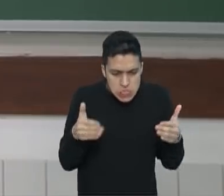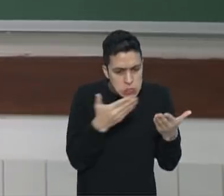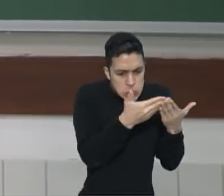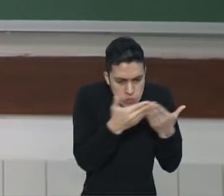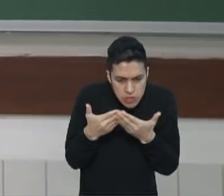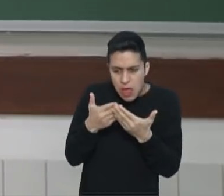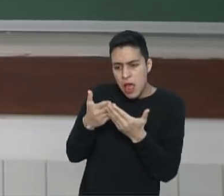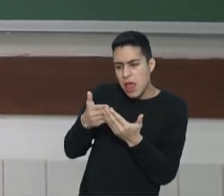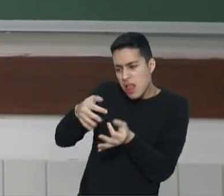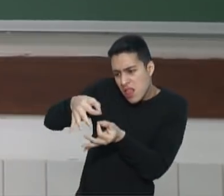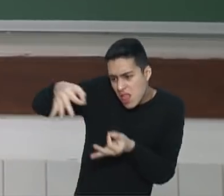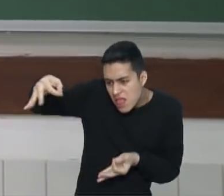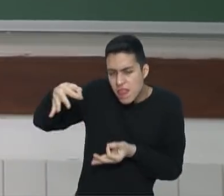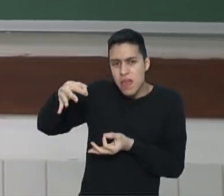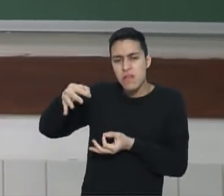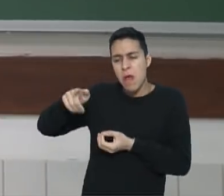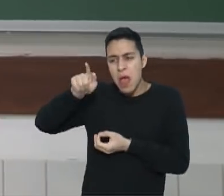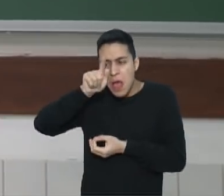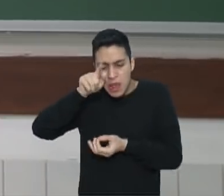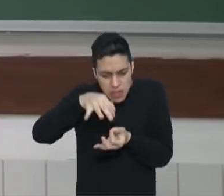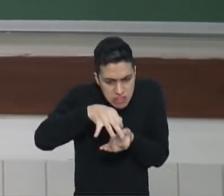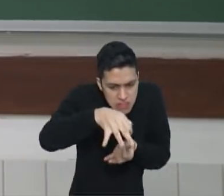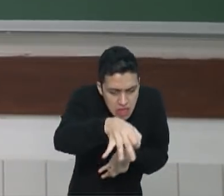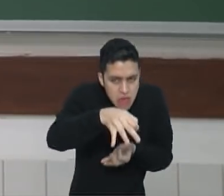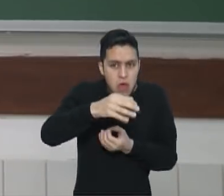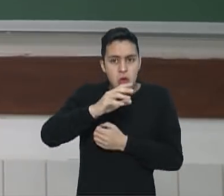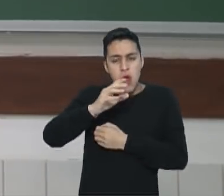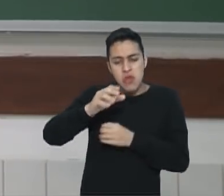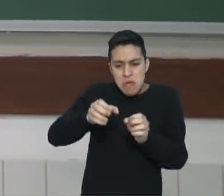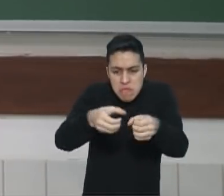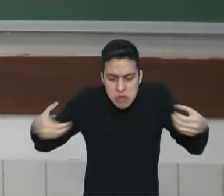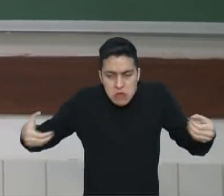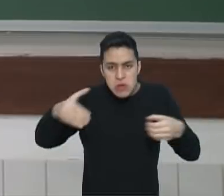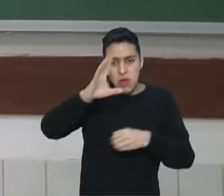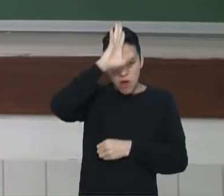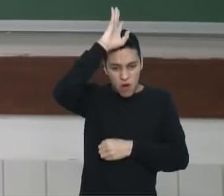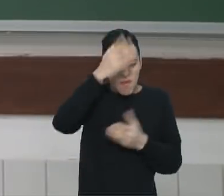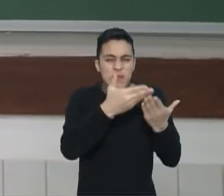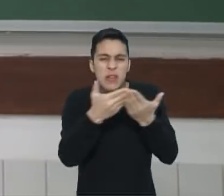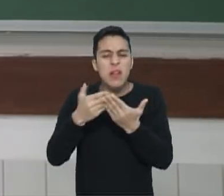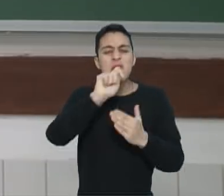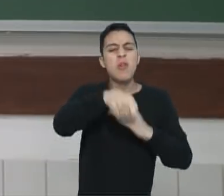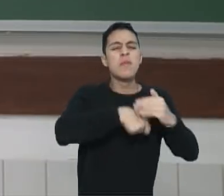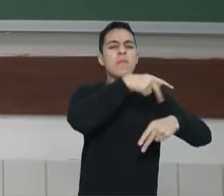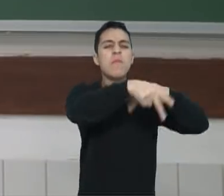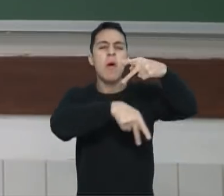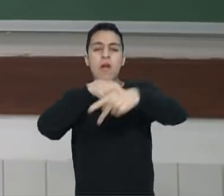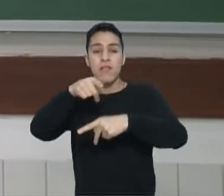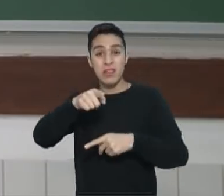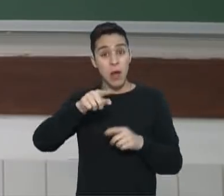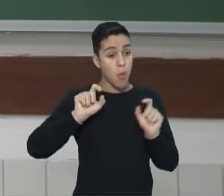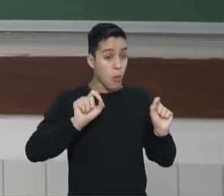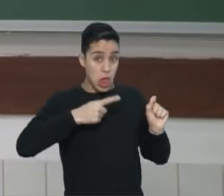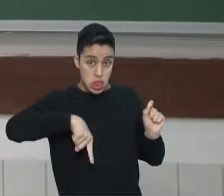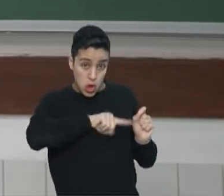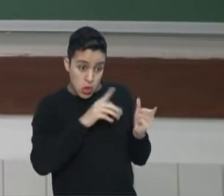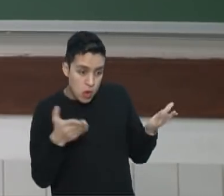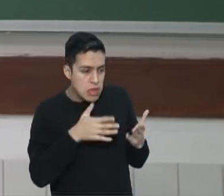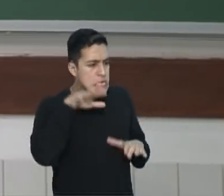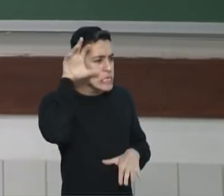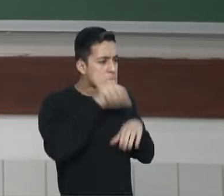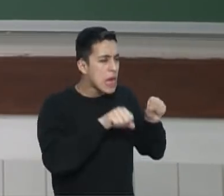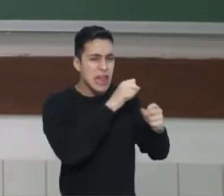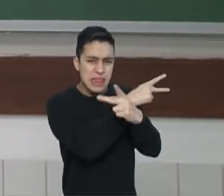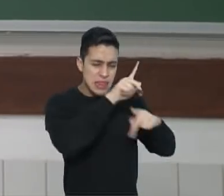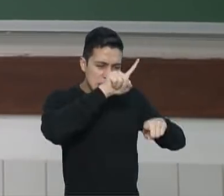gregas quanto romanas para traçar a história e a evolução desses povos. Então, é nessas fontes que a gente acaba fazendo, né,